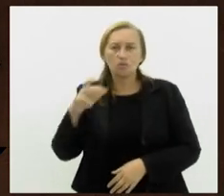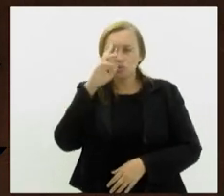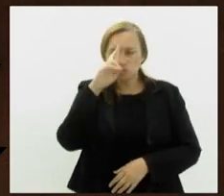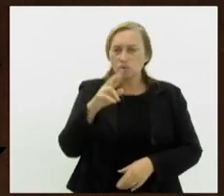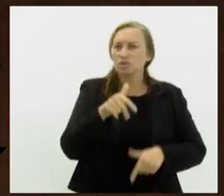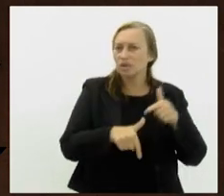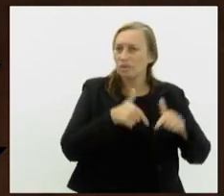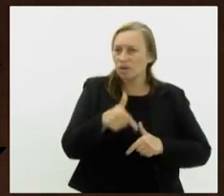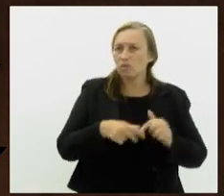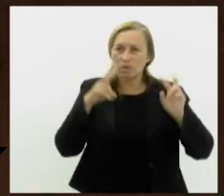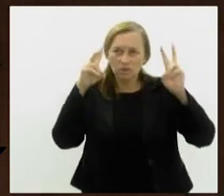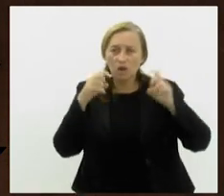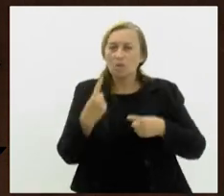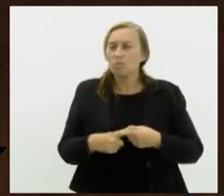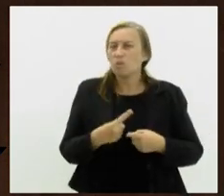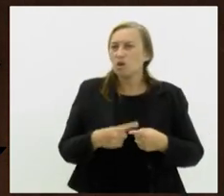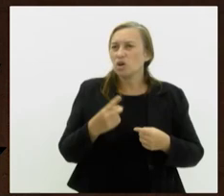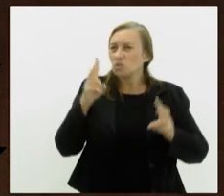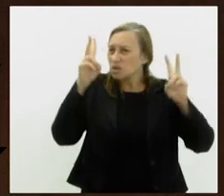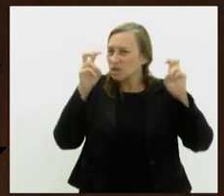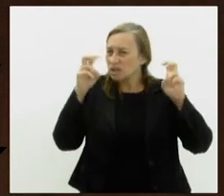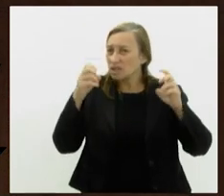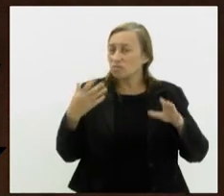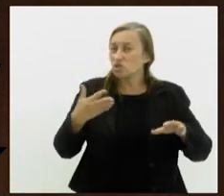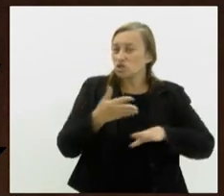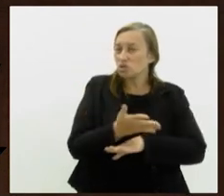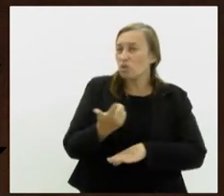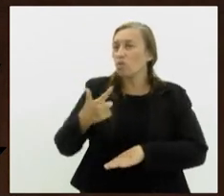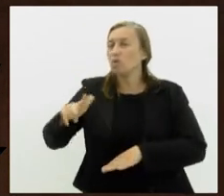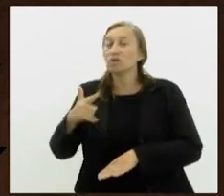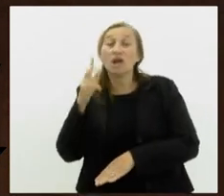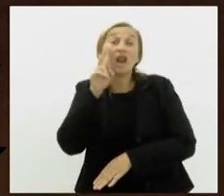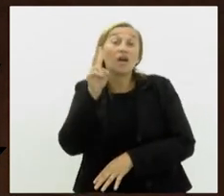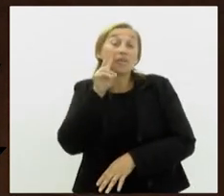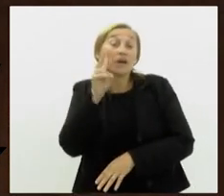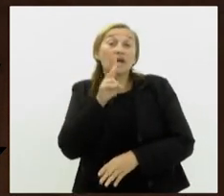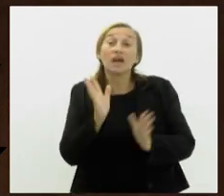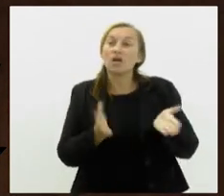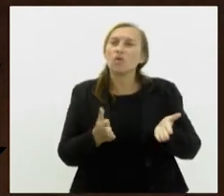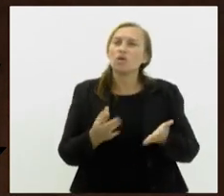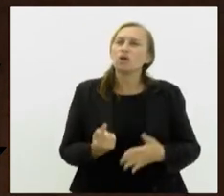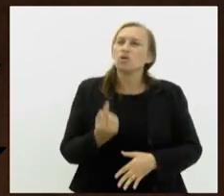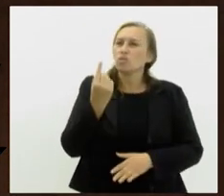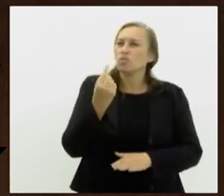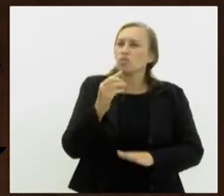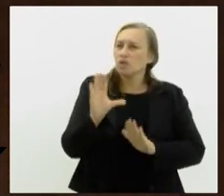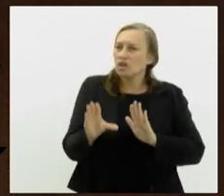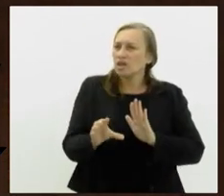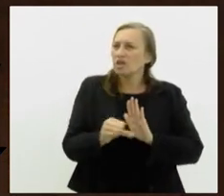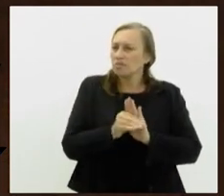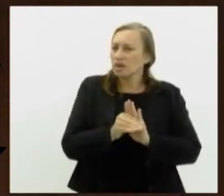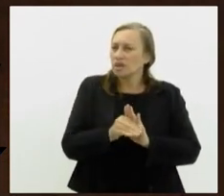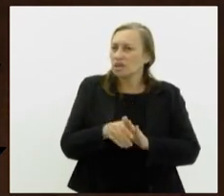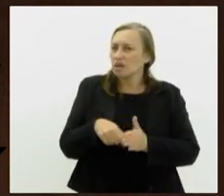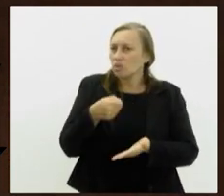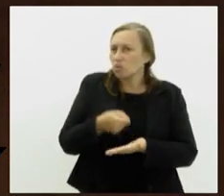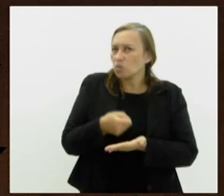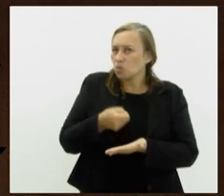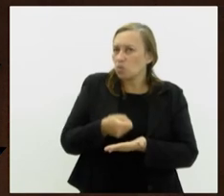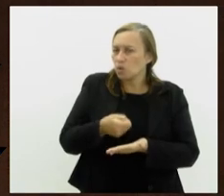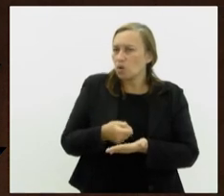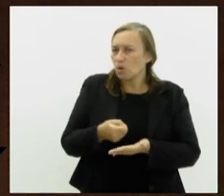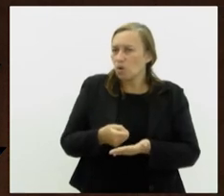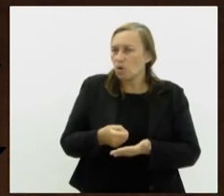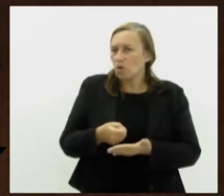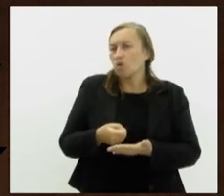isso. Por que que o meu tema, o outro, chegou a esse? Porque eu me lembrei agora que uma das minhas emendas de execução obrigatória é para a